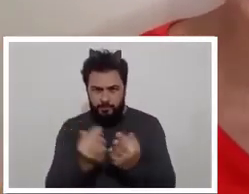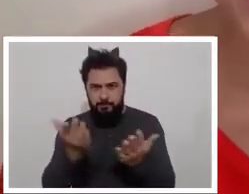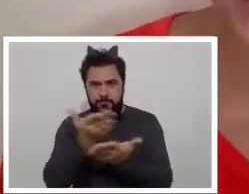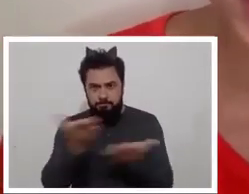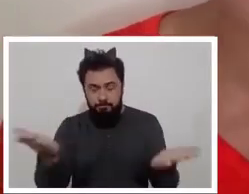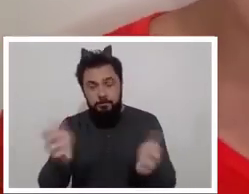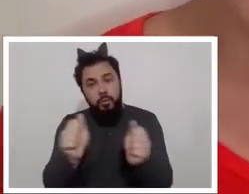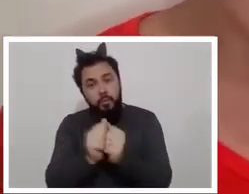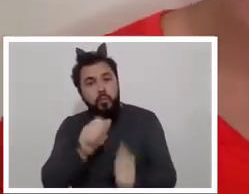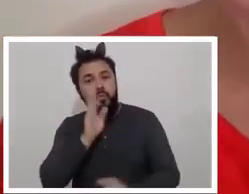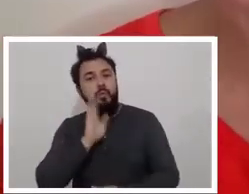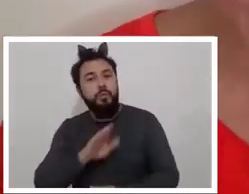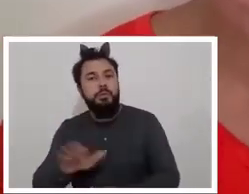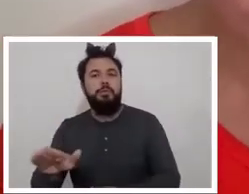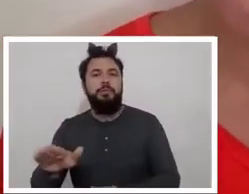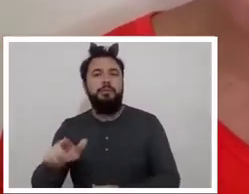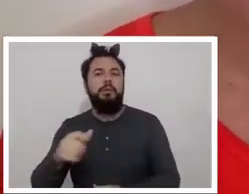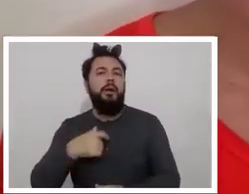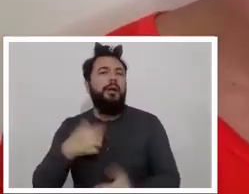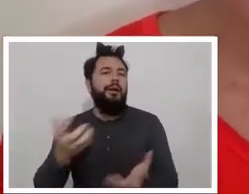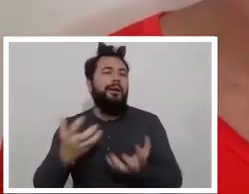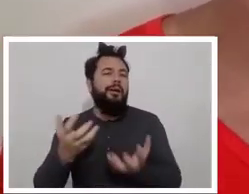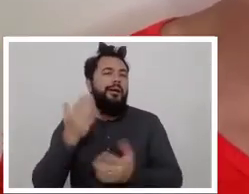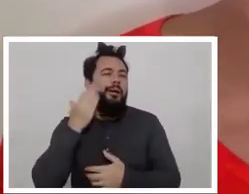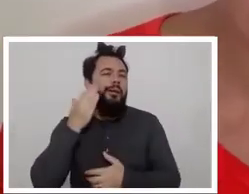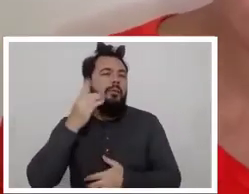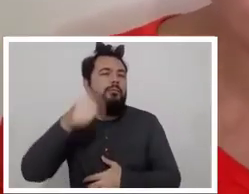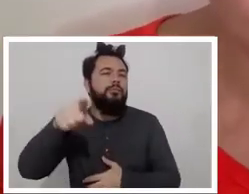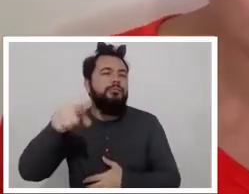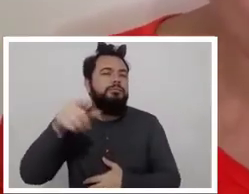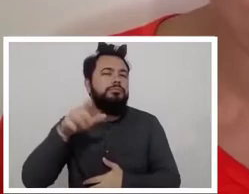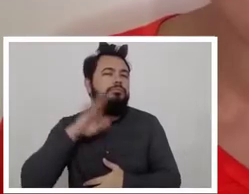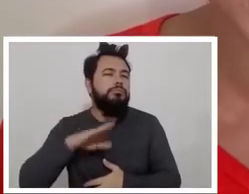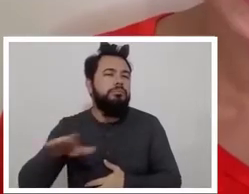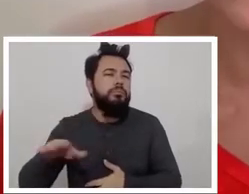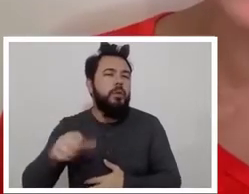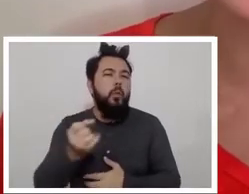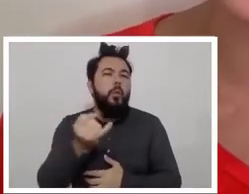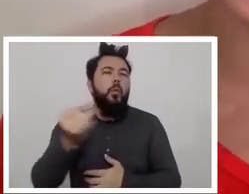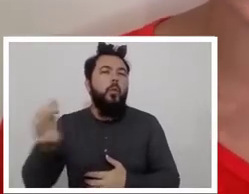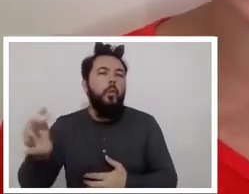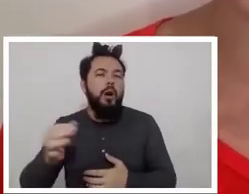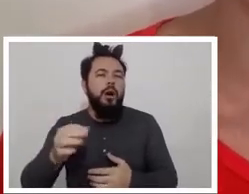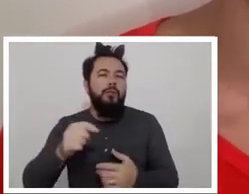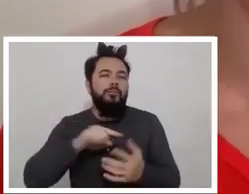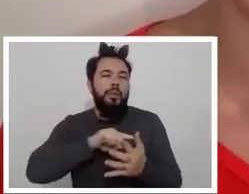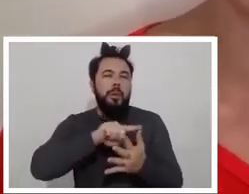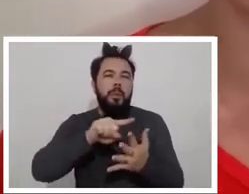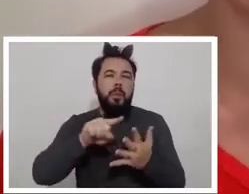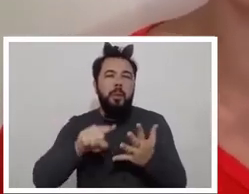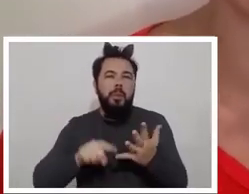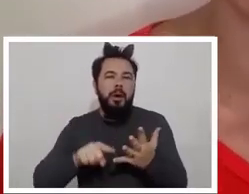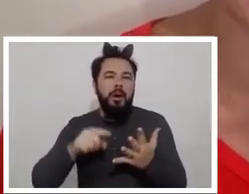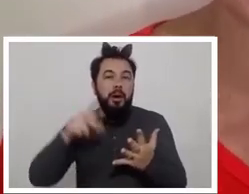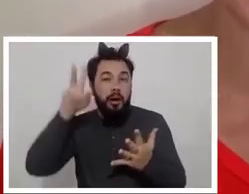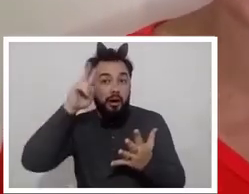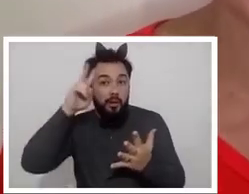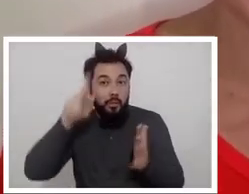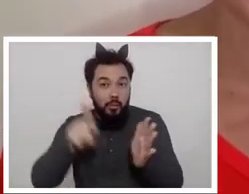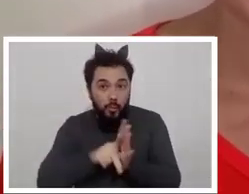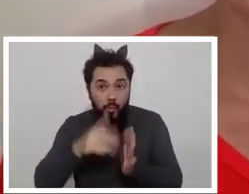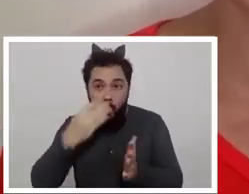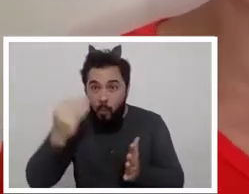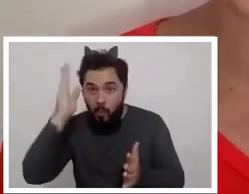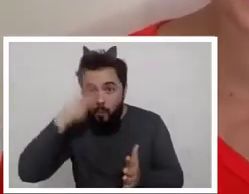alguém tiver aí e as duas crianças eu quero saber das crianças principalmente quantas histórias de lobo mau vocês já